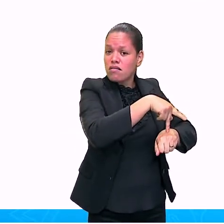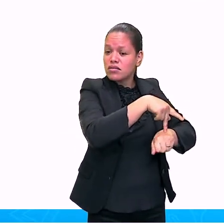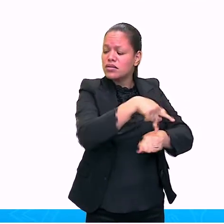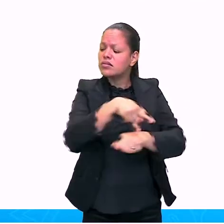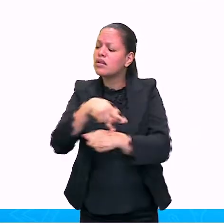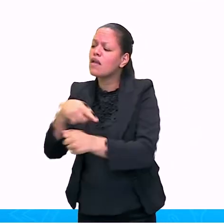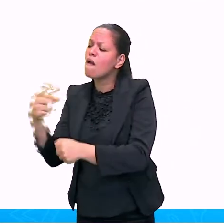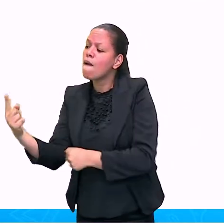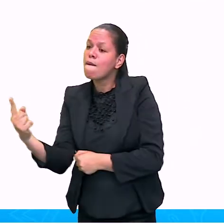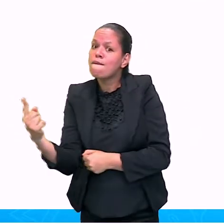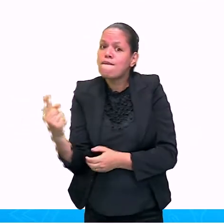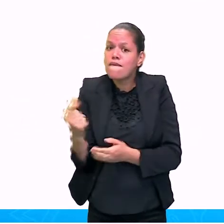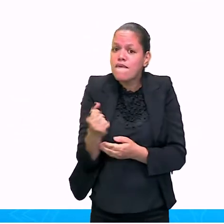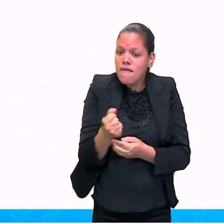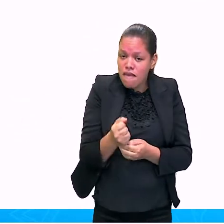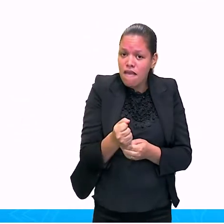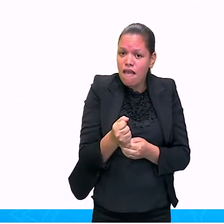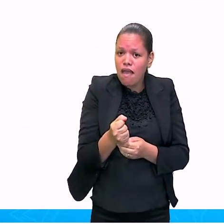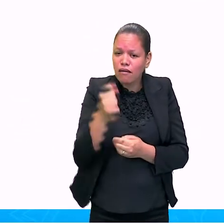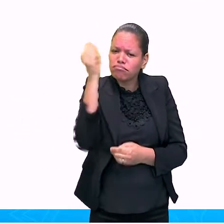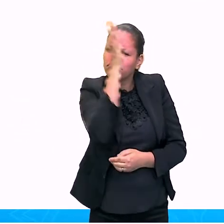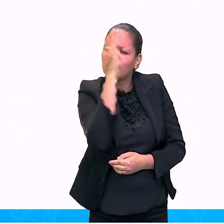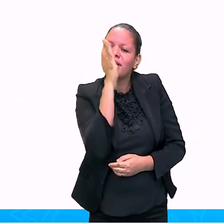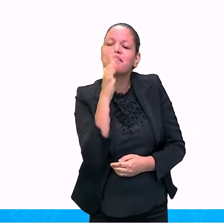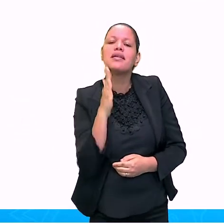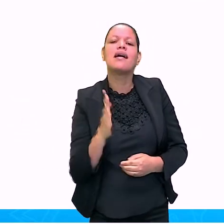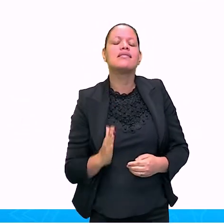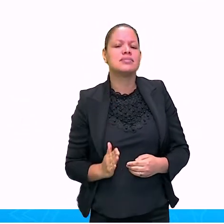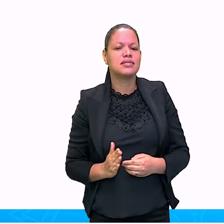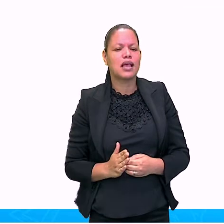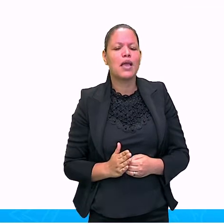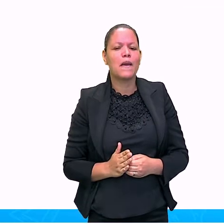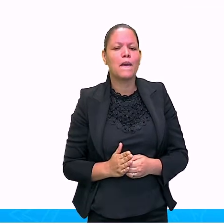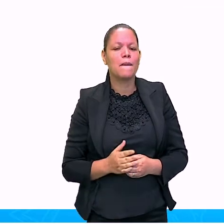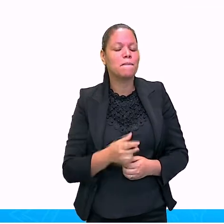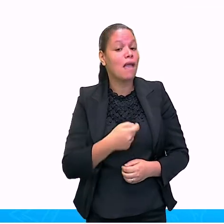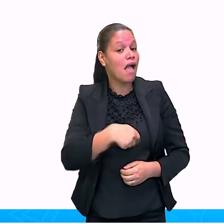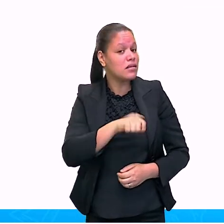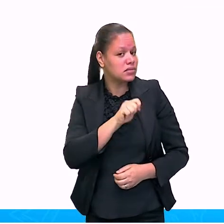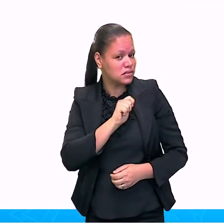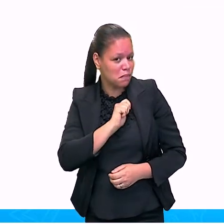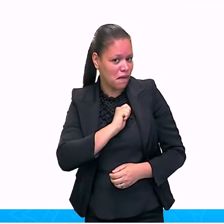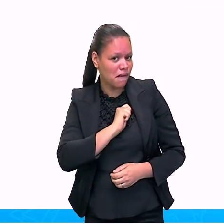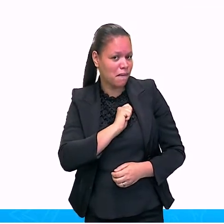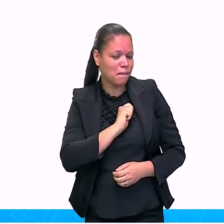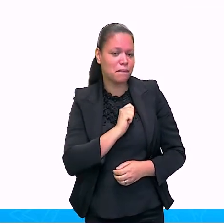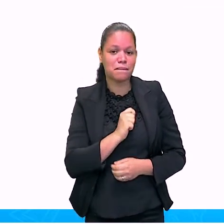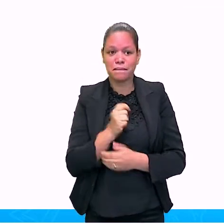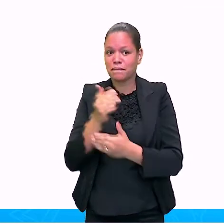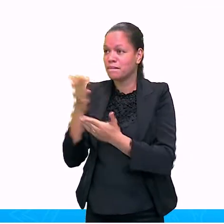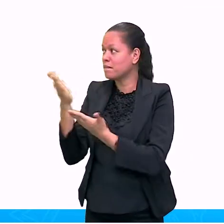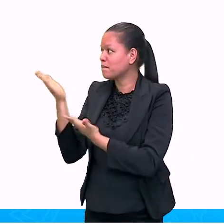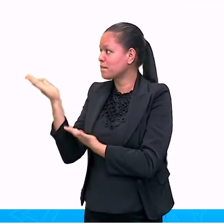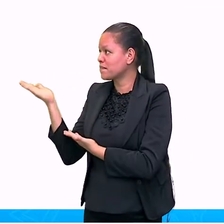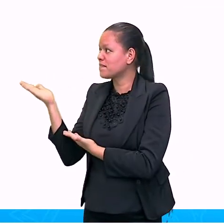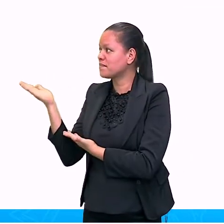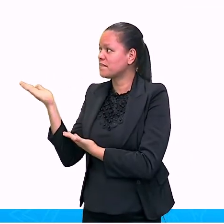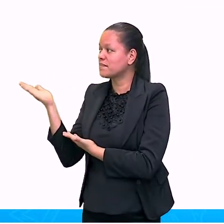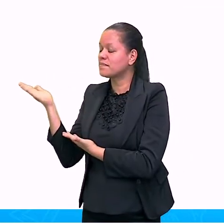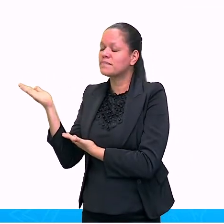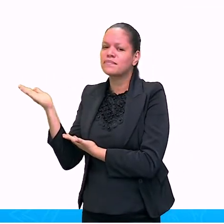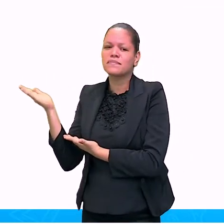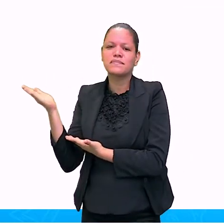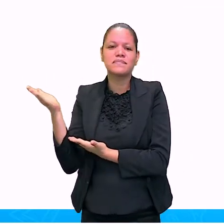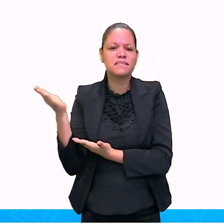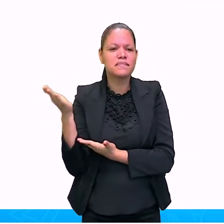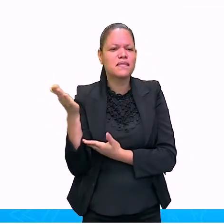colônia junto com a imigração, que é a Espanha. A Espanha ela teve muita relevância na história do estado de São Paulo.